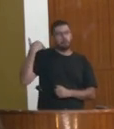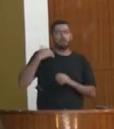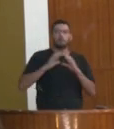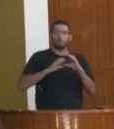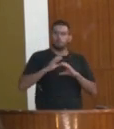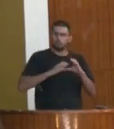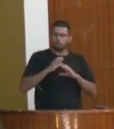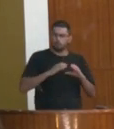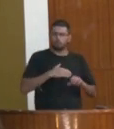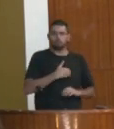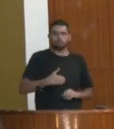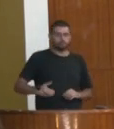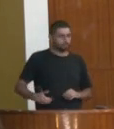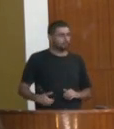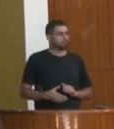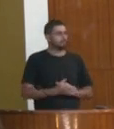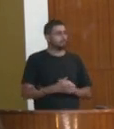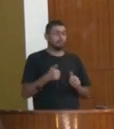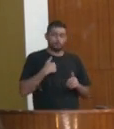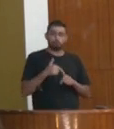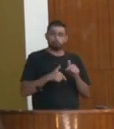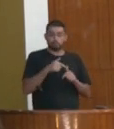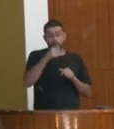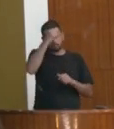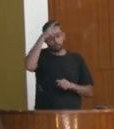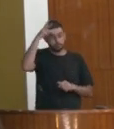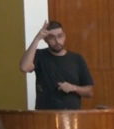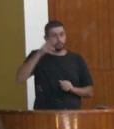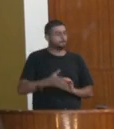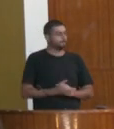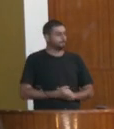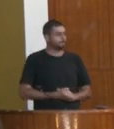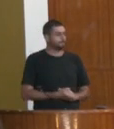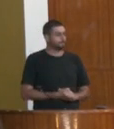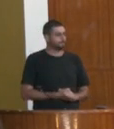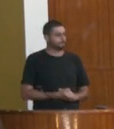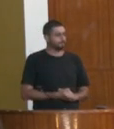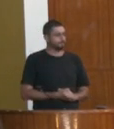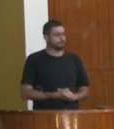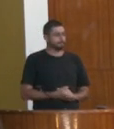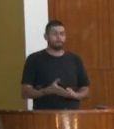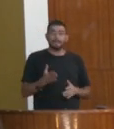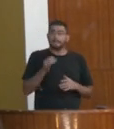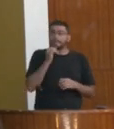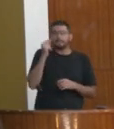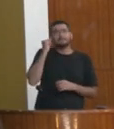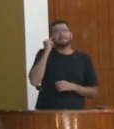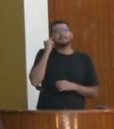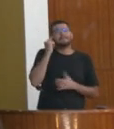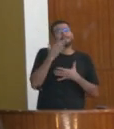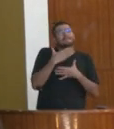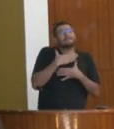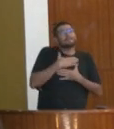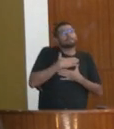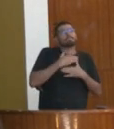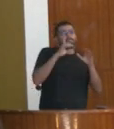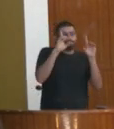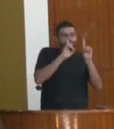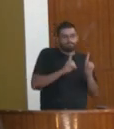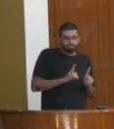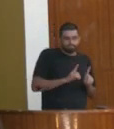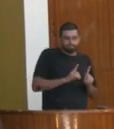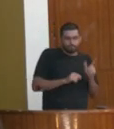público. E eu falei, olha, a opção que eu, enquanto pessoa com deficiência, tenho para poder me